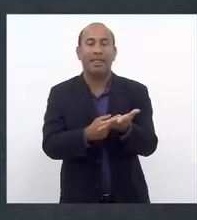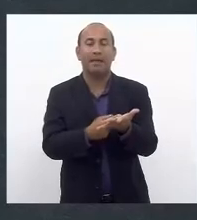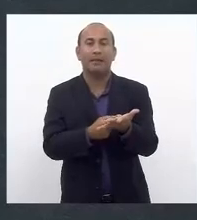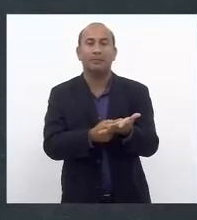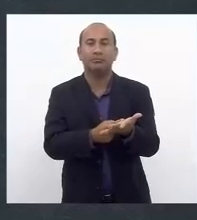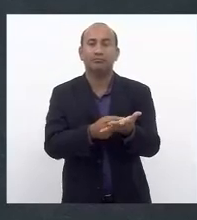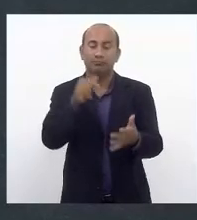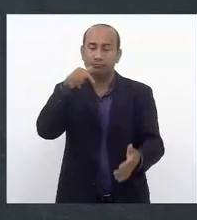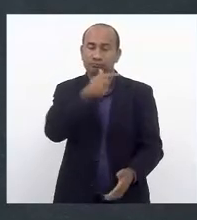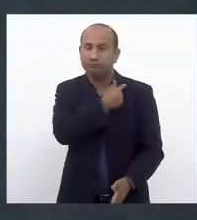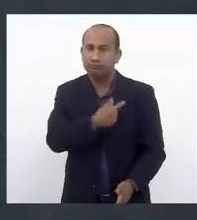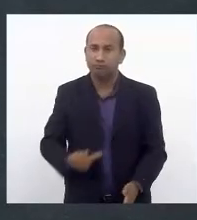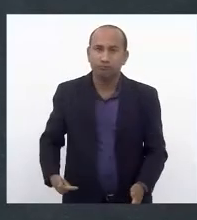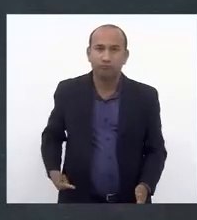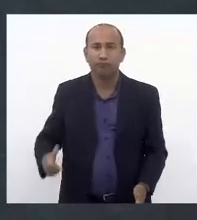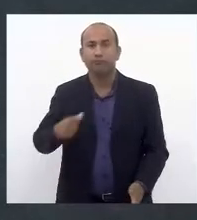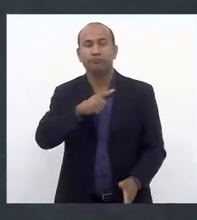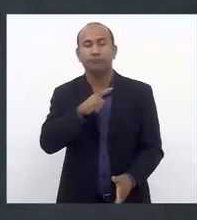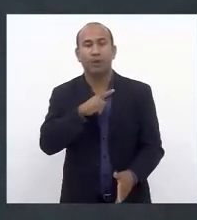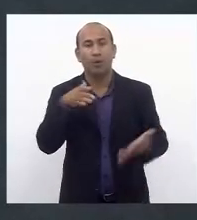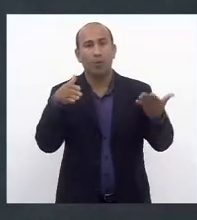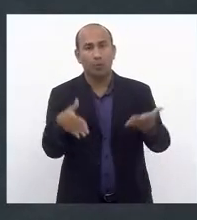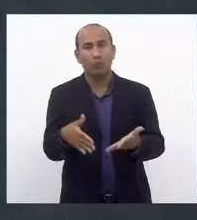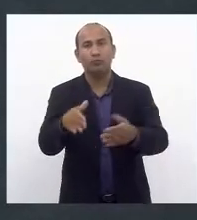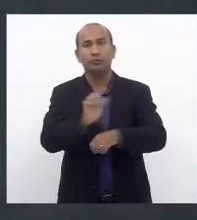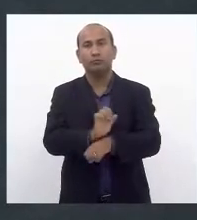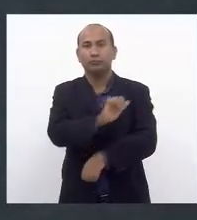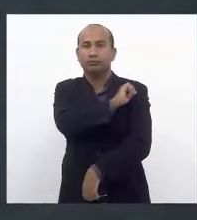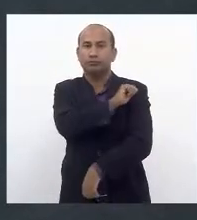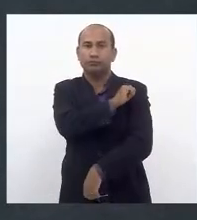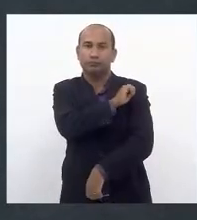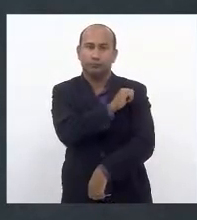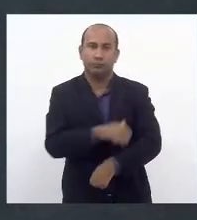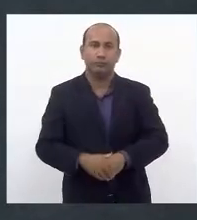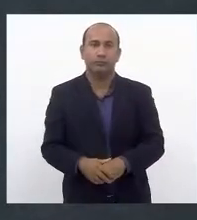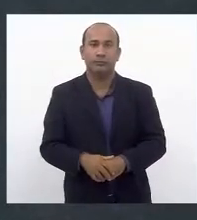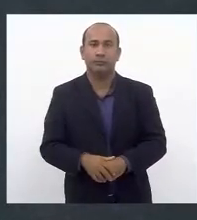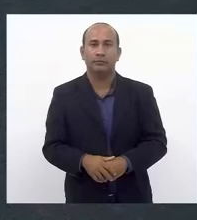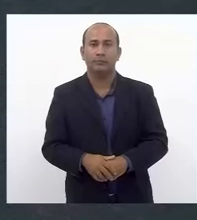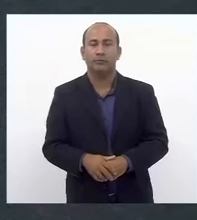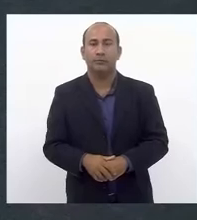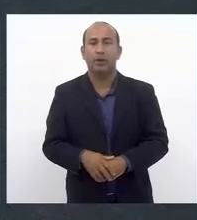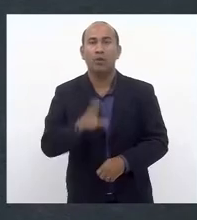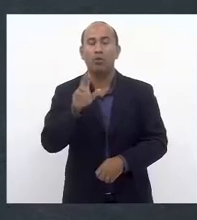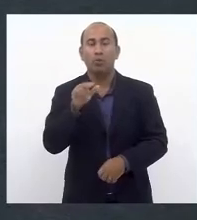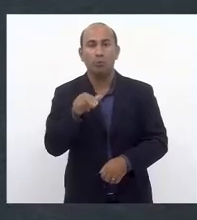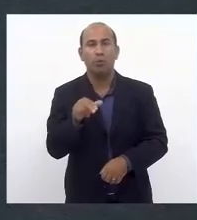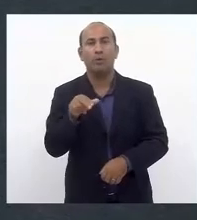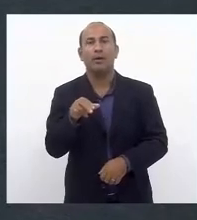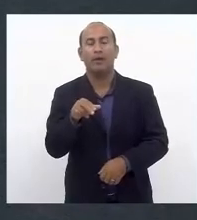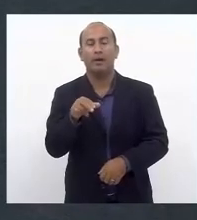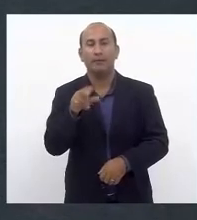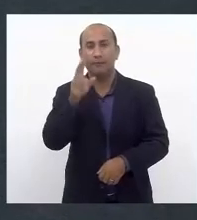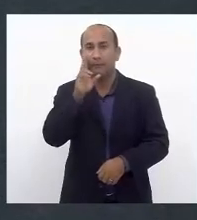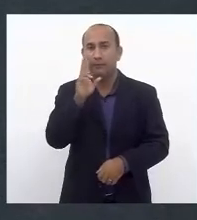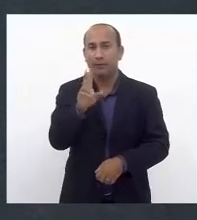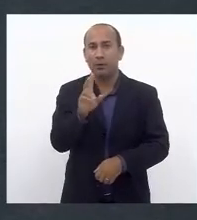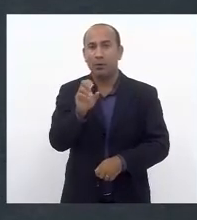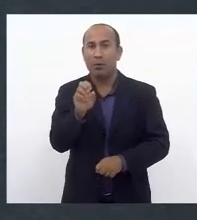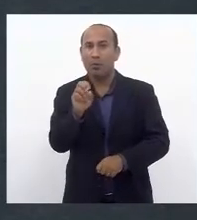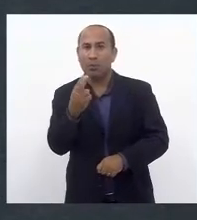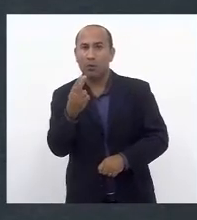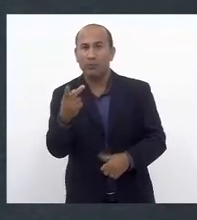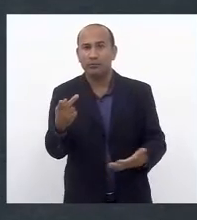desse governo que está estabelecido hoje no estado do Rio de Janeiro. A Faferj nunca tinha sido ouvida ou